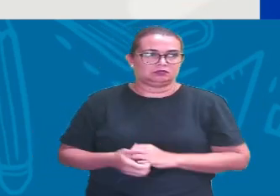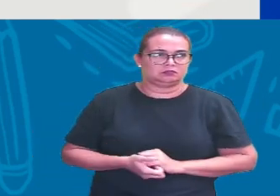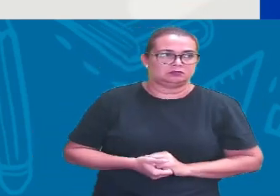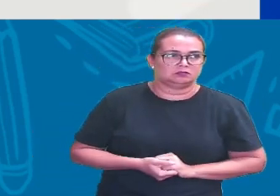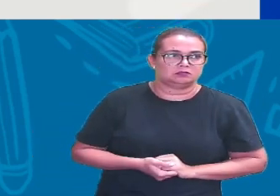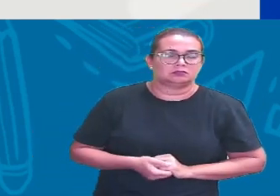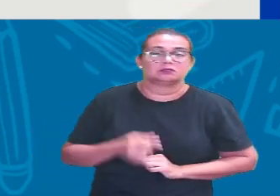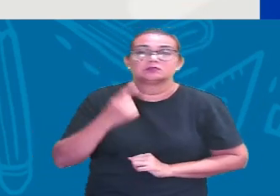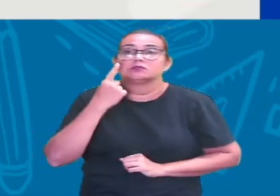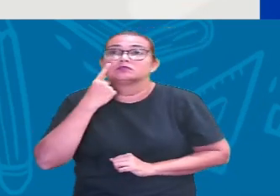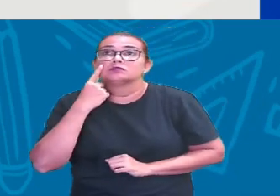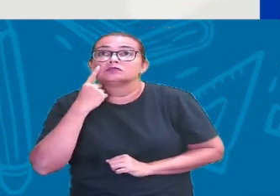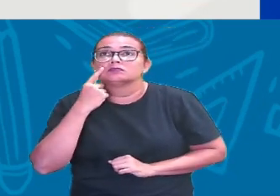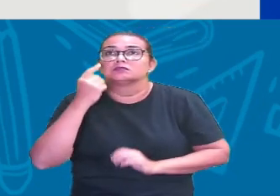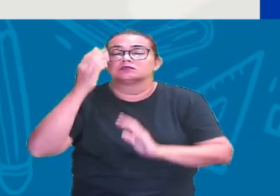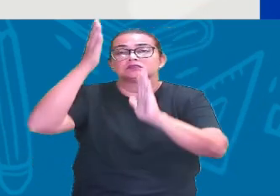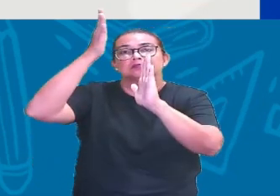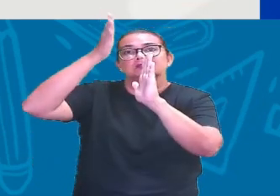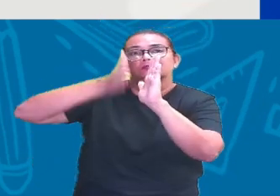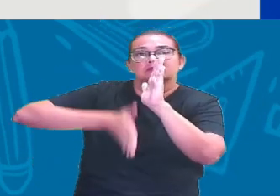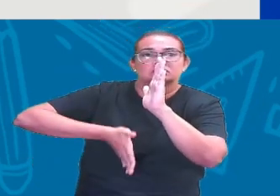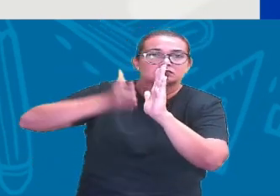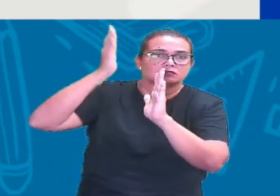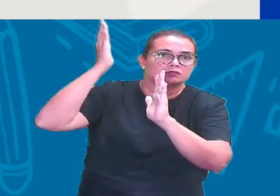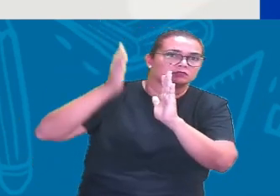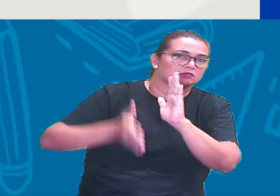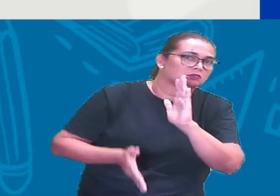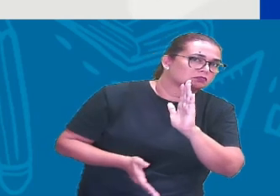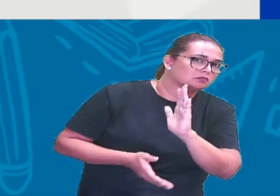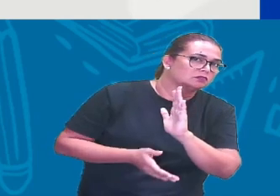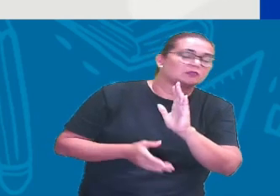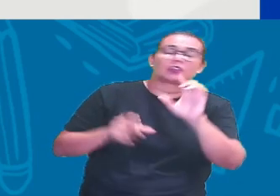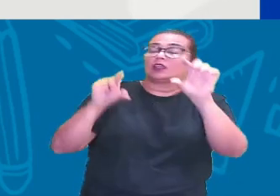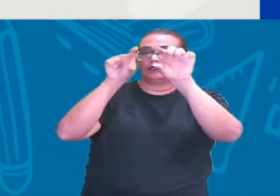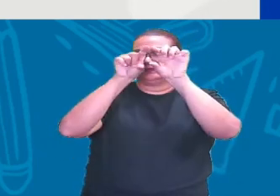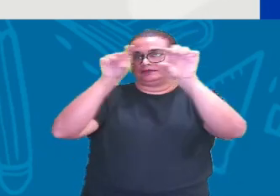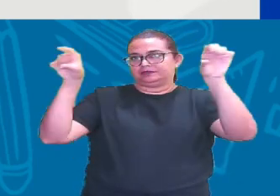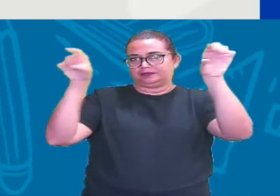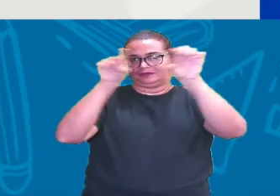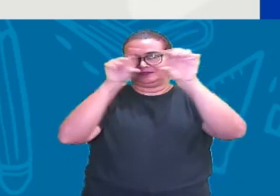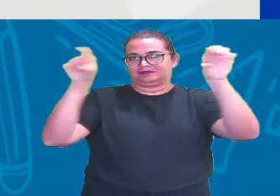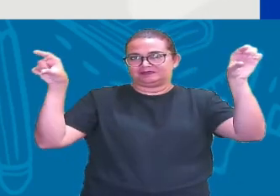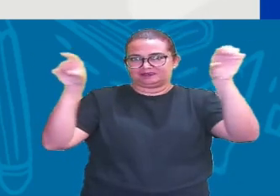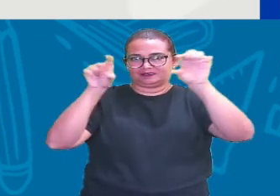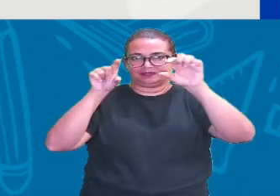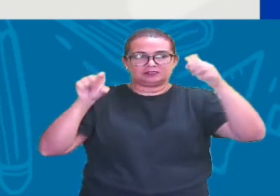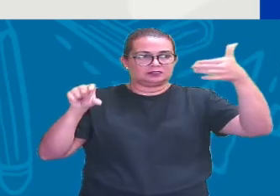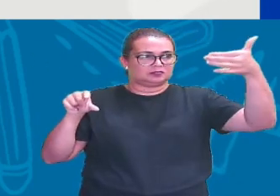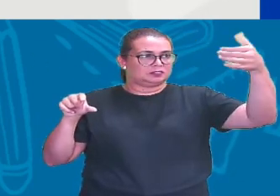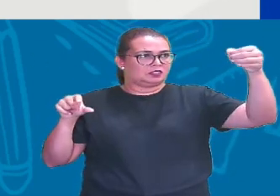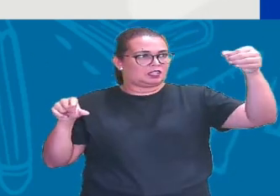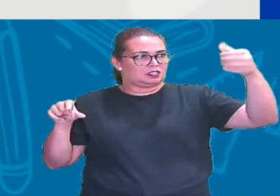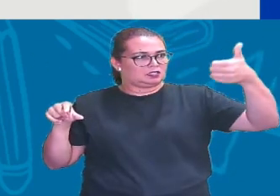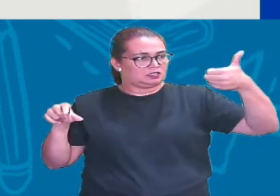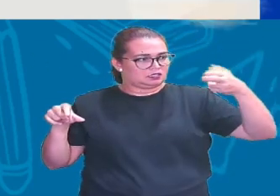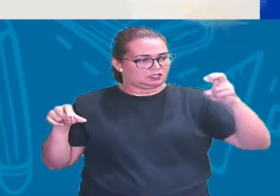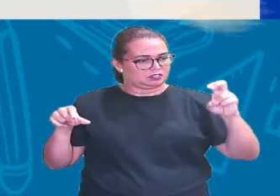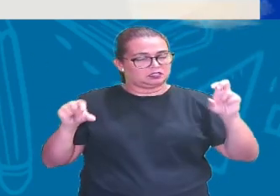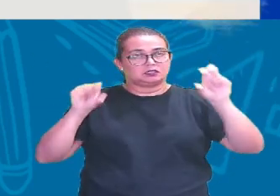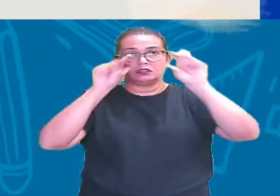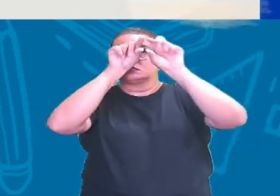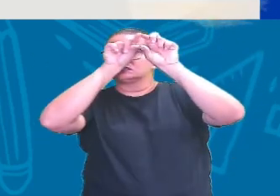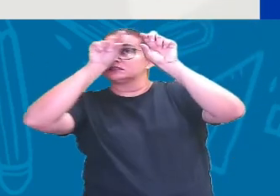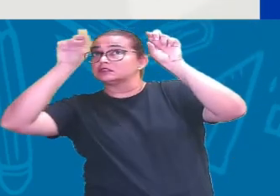nessa listinha de divisores. Qual é o maior número que 10 e 15 têm em comum